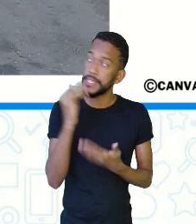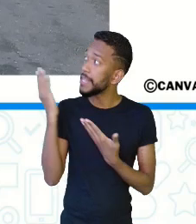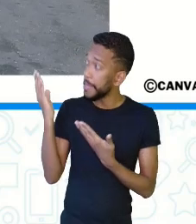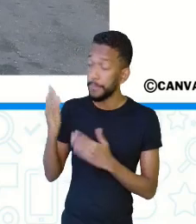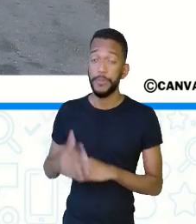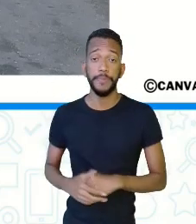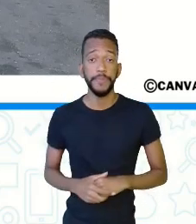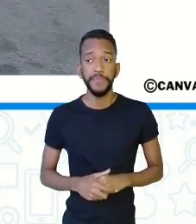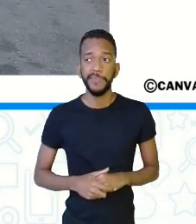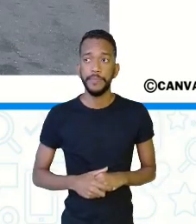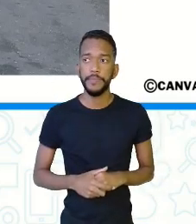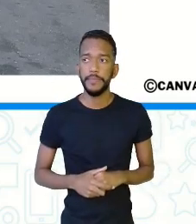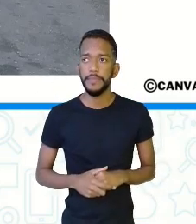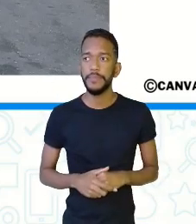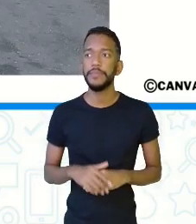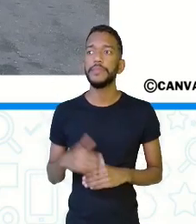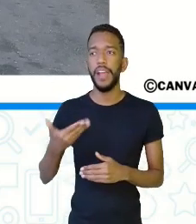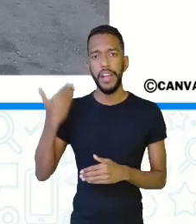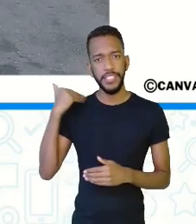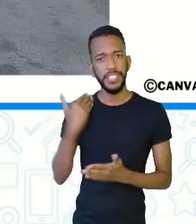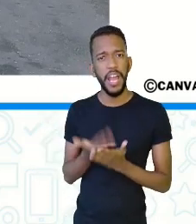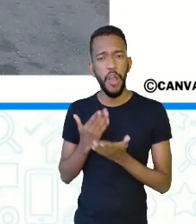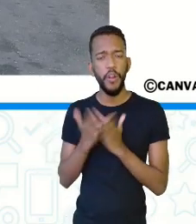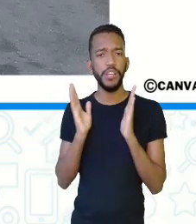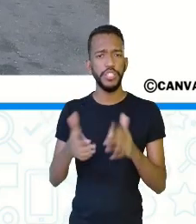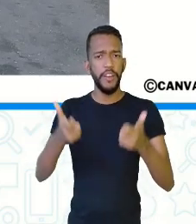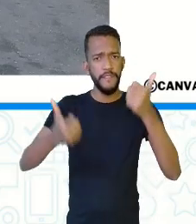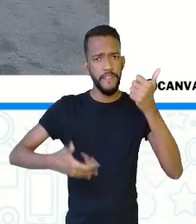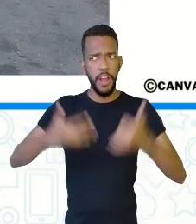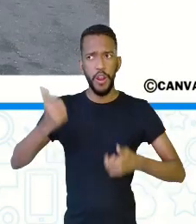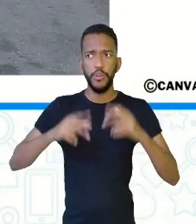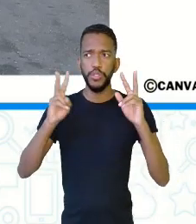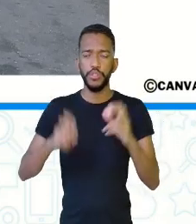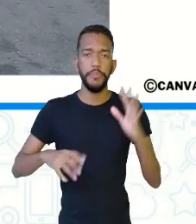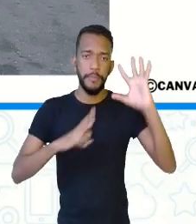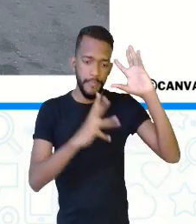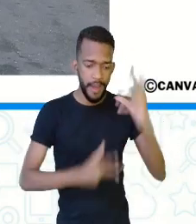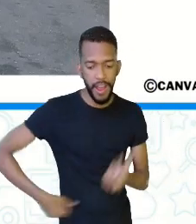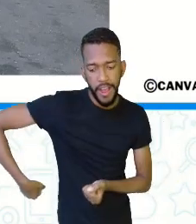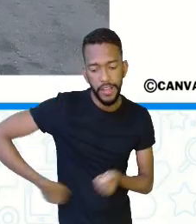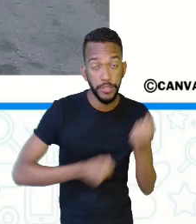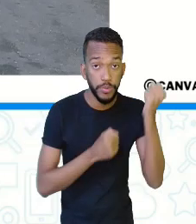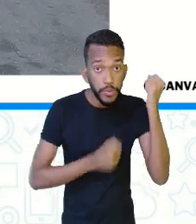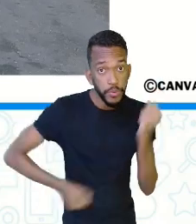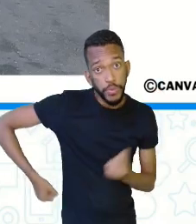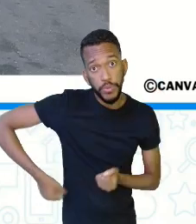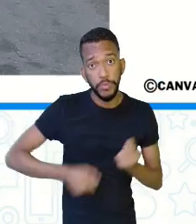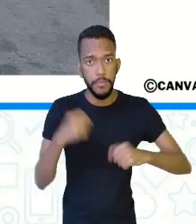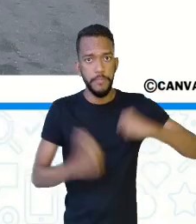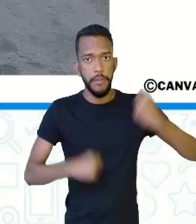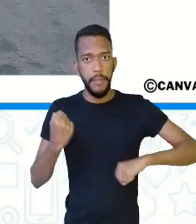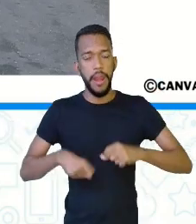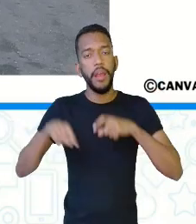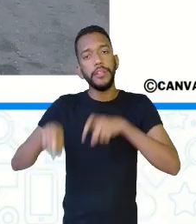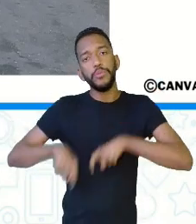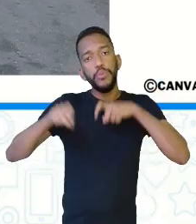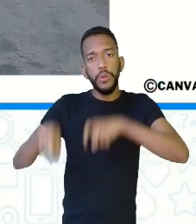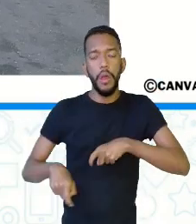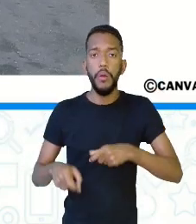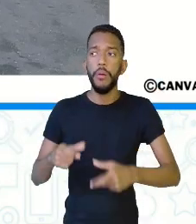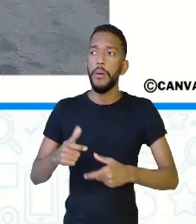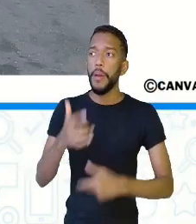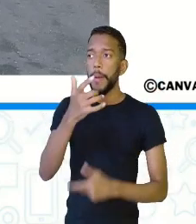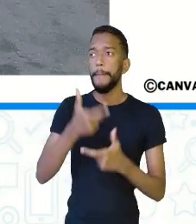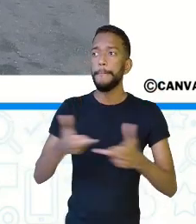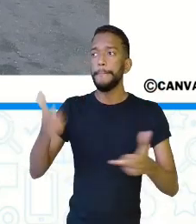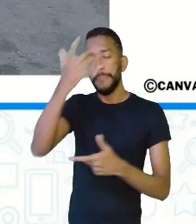Então, em alguma aula a gente já falou aqui do maracatu rural. Boa parte das pessoas